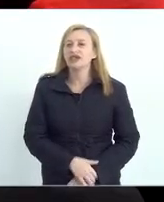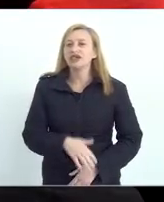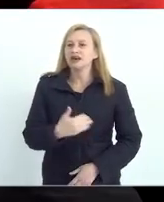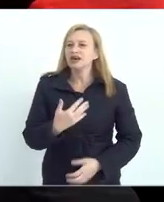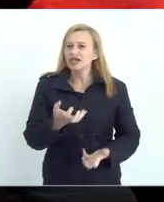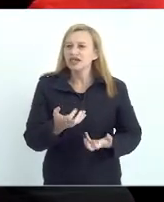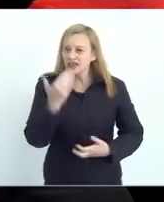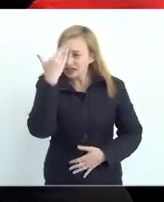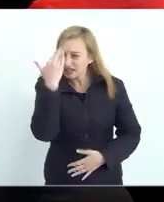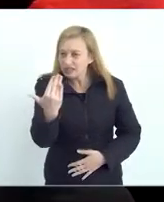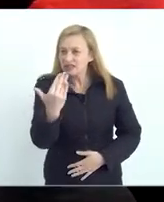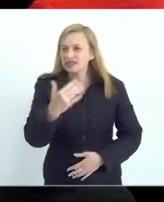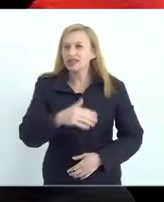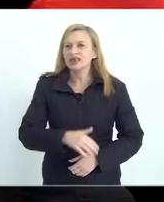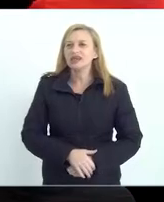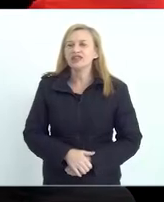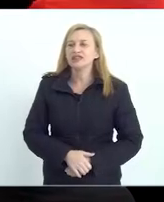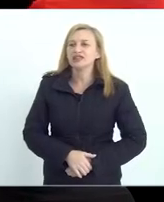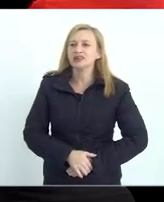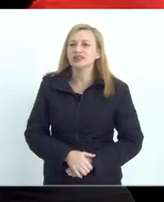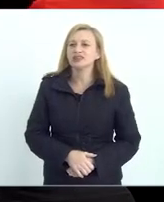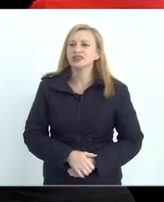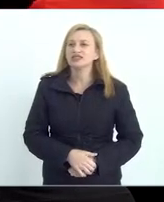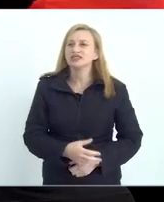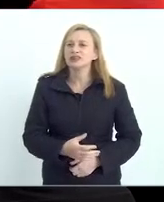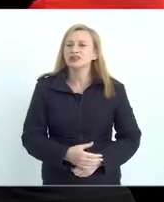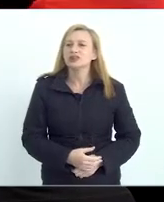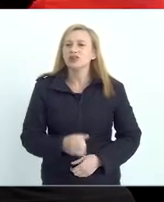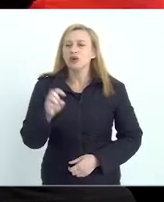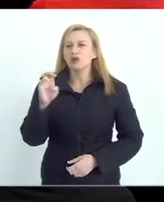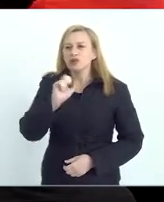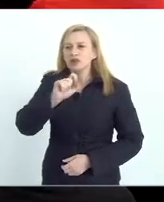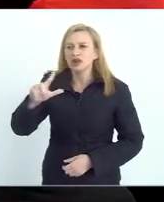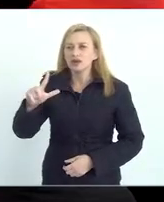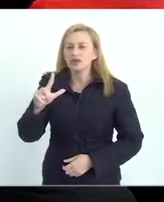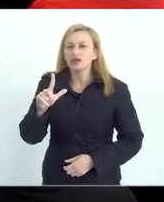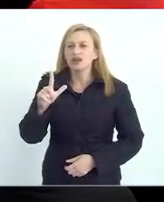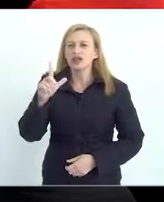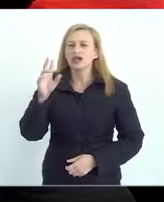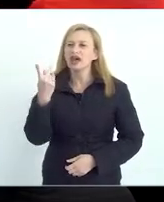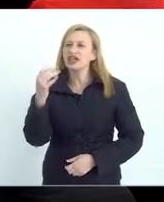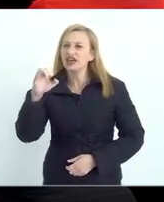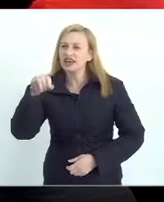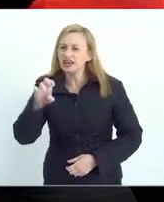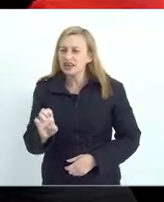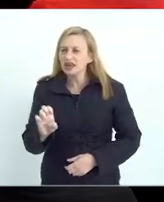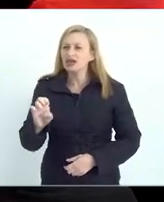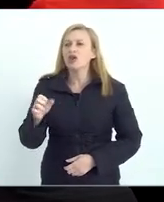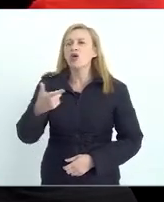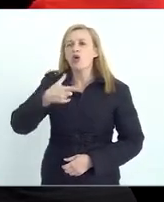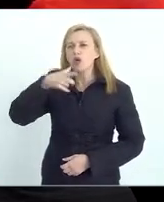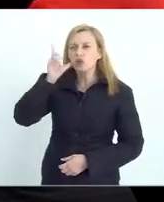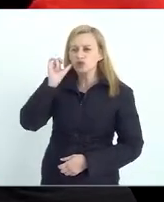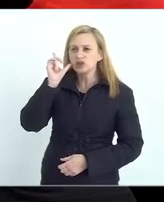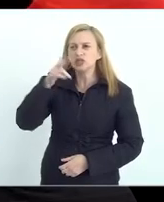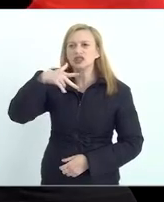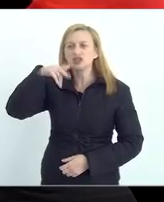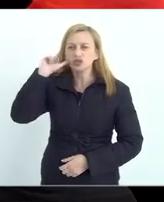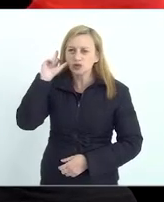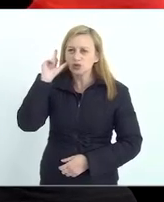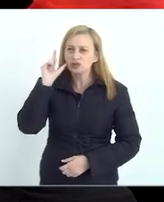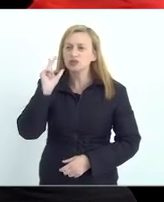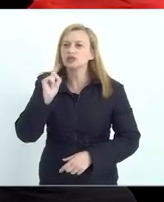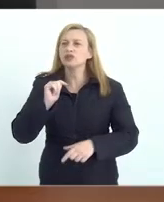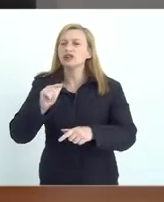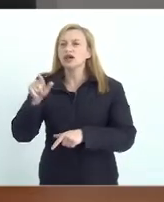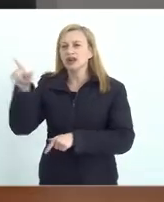agradecer telefonema que recebi ontem do Coronel Henrique ontem anteontem da emissão do Estado do Rio